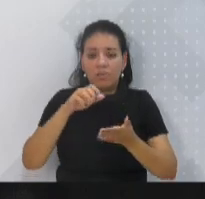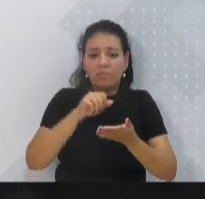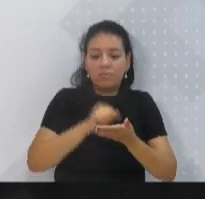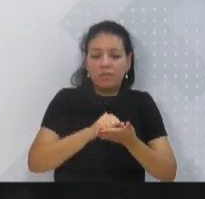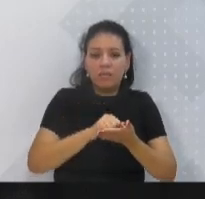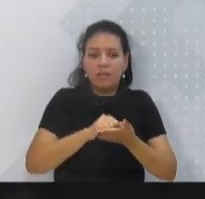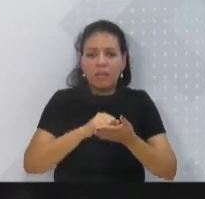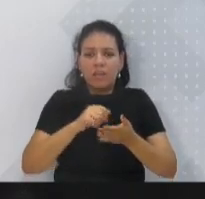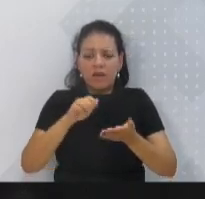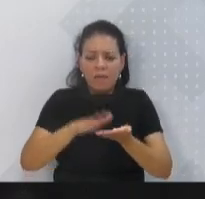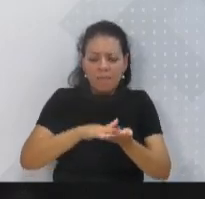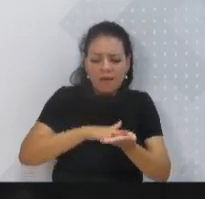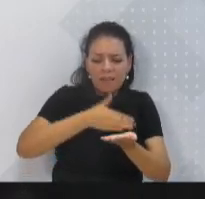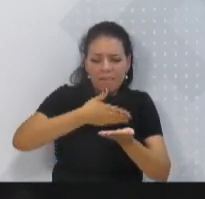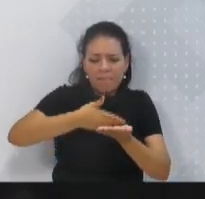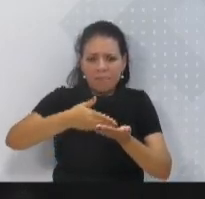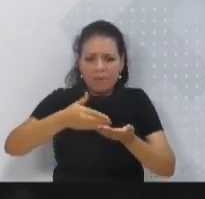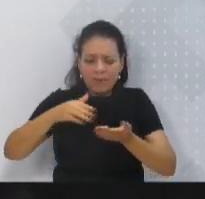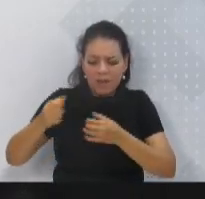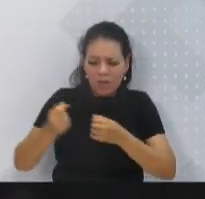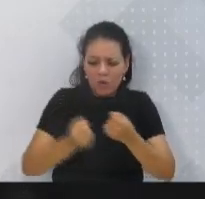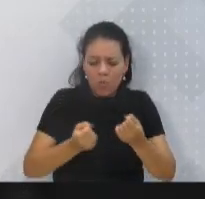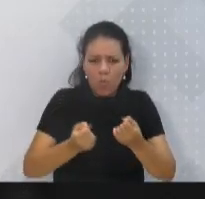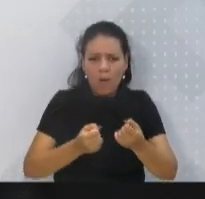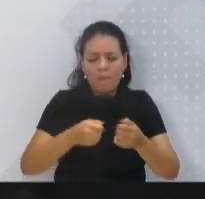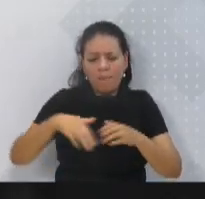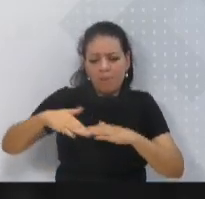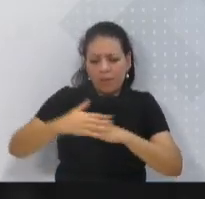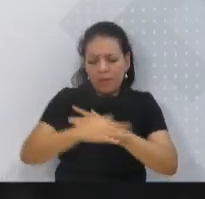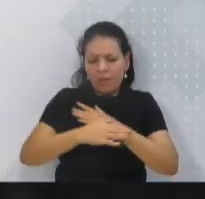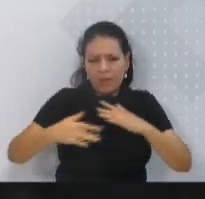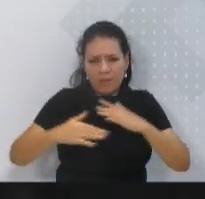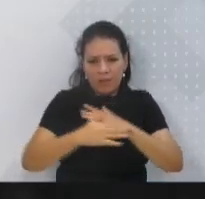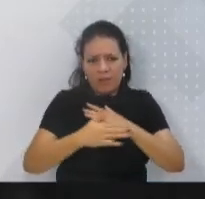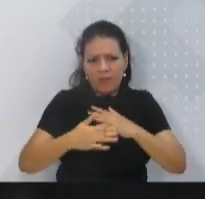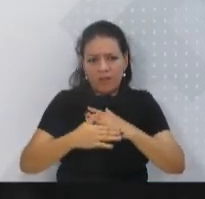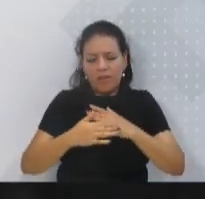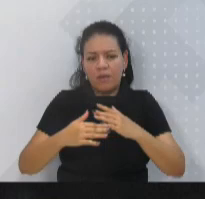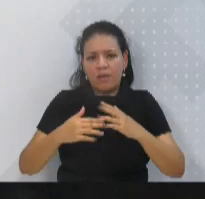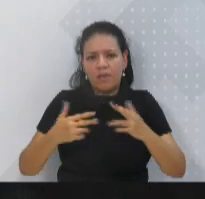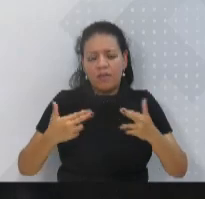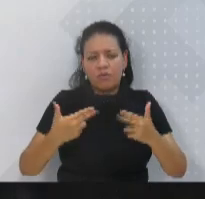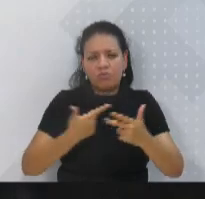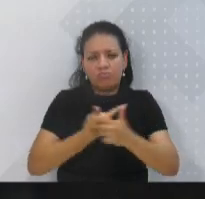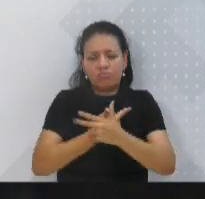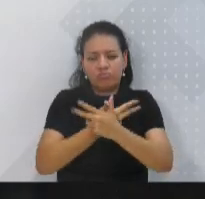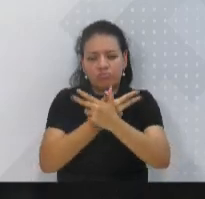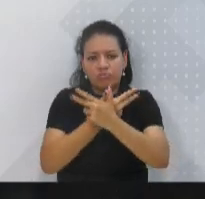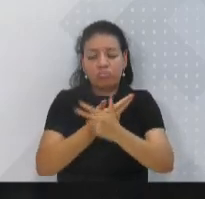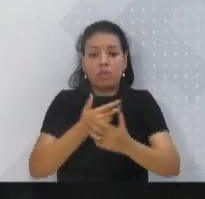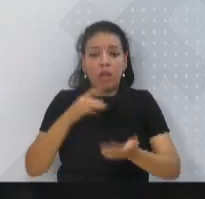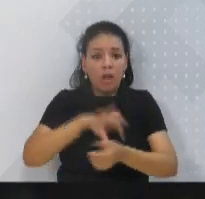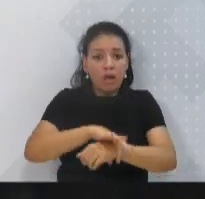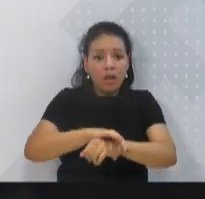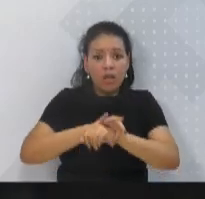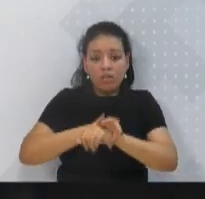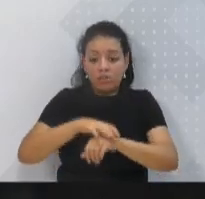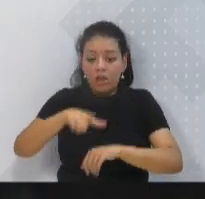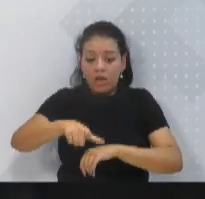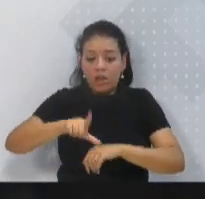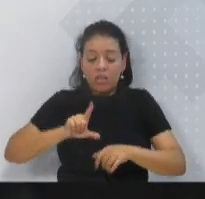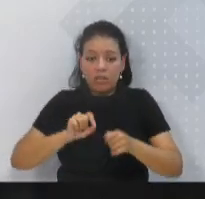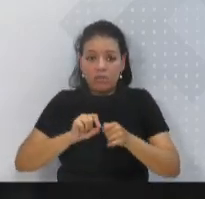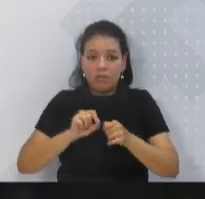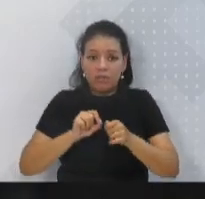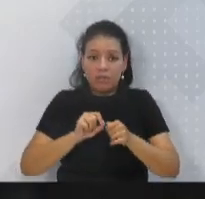asfáltica, nas ruas ali da Topava Norte, que foram anunciadas, na rua Johann Sachs, no bairro Salto Norte, que se tenha a garantia de que, antes de fazer